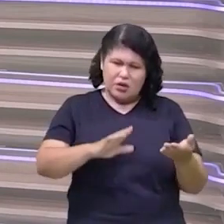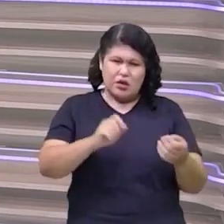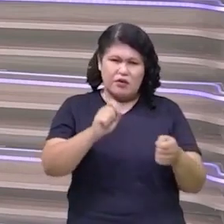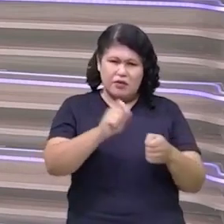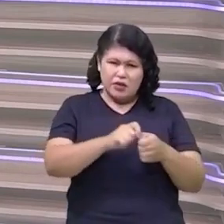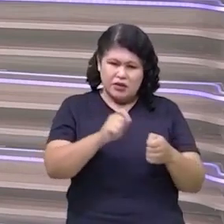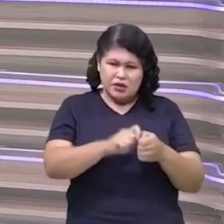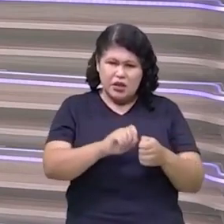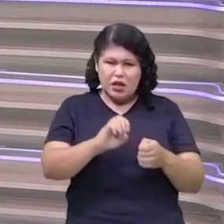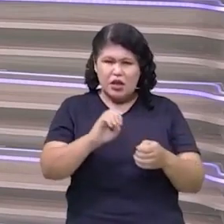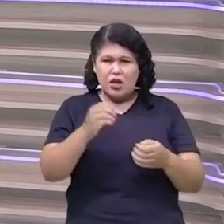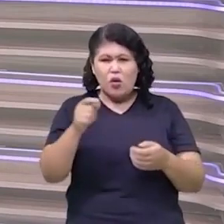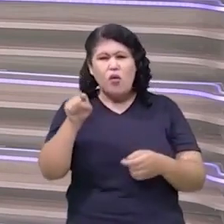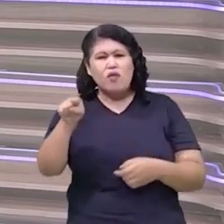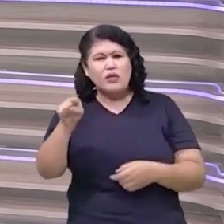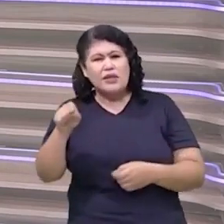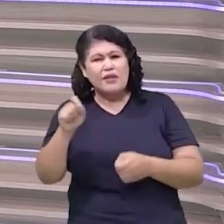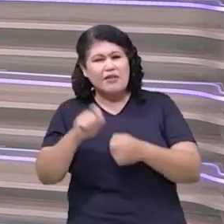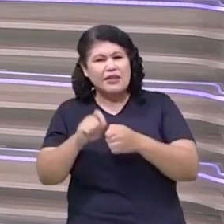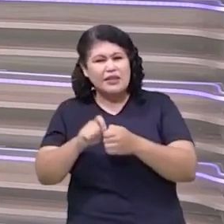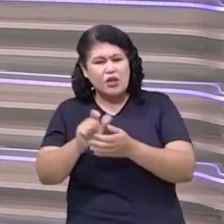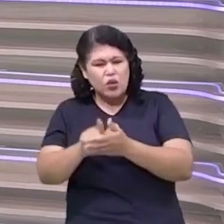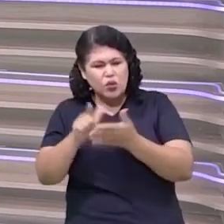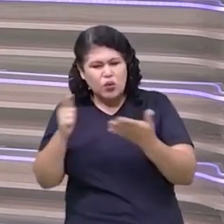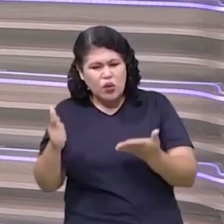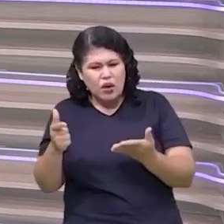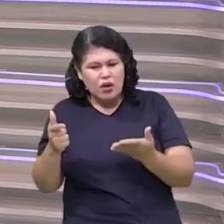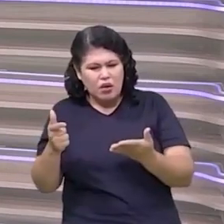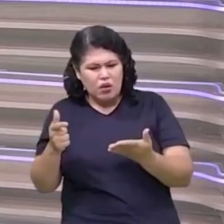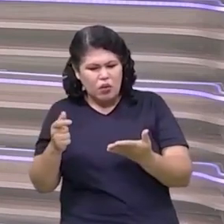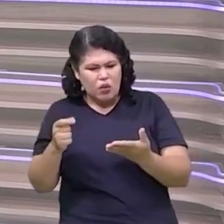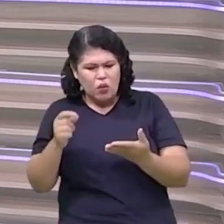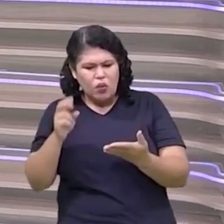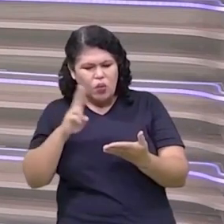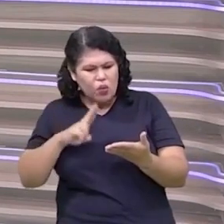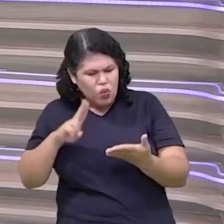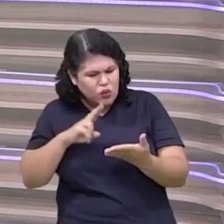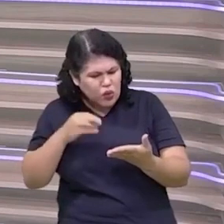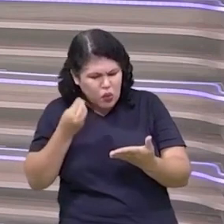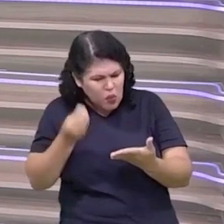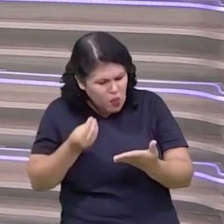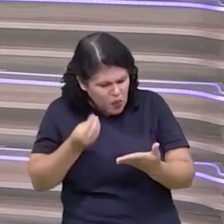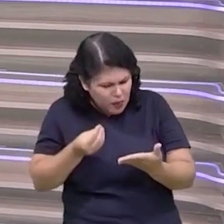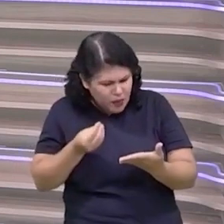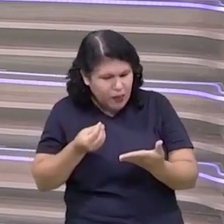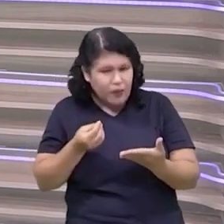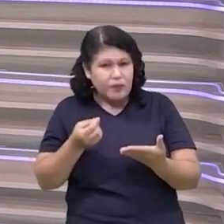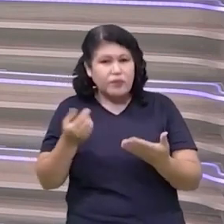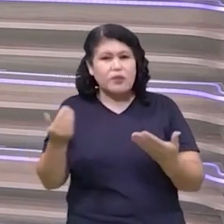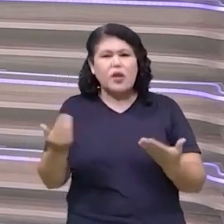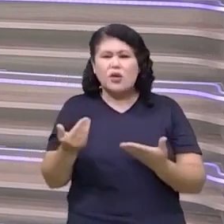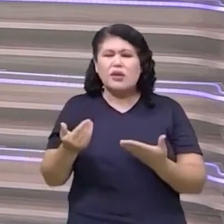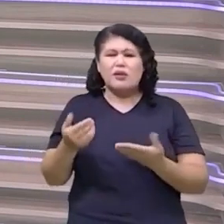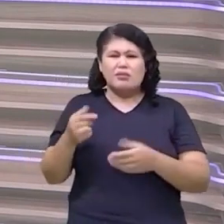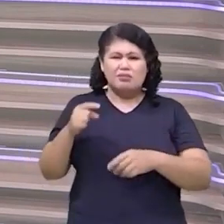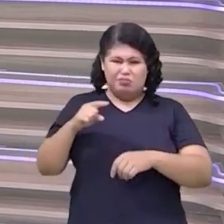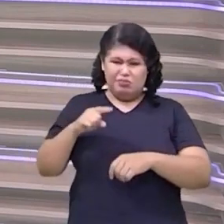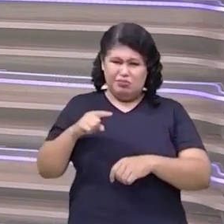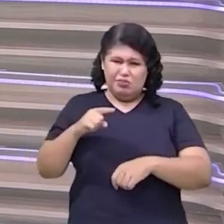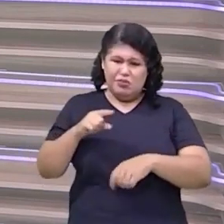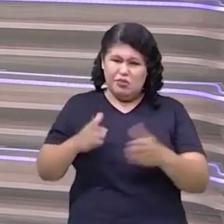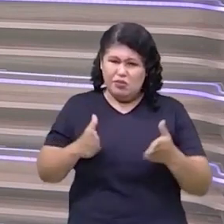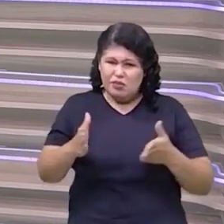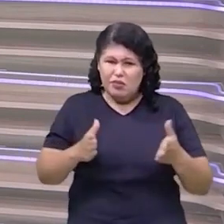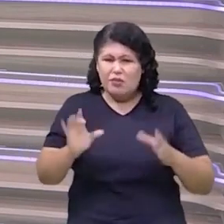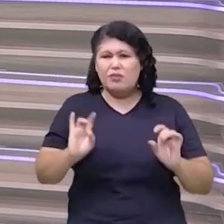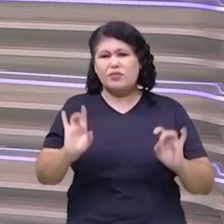no jornal, na revista, eu vou verificar como está sendo aplicada a vírgula ali. Então, a gente está num momento especial, mas isso não quer